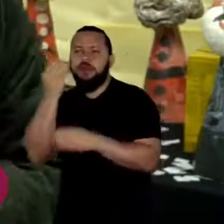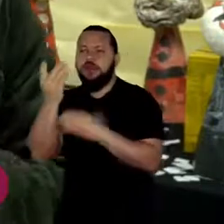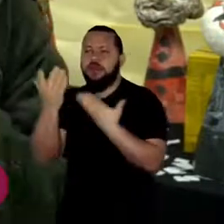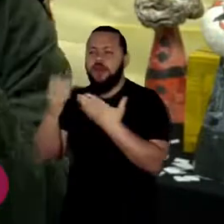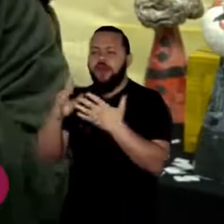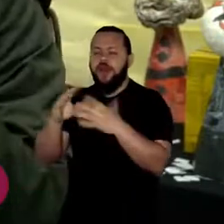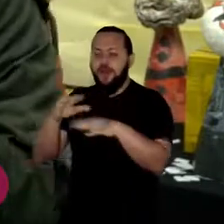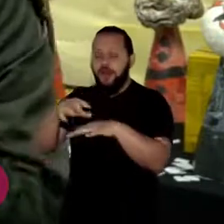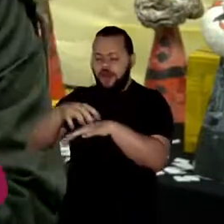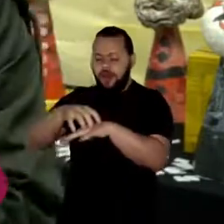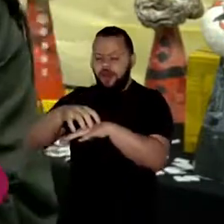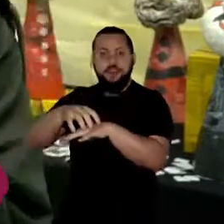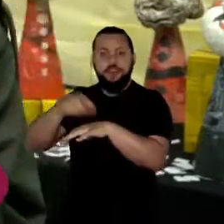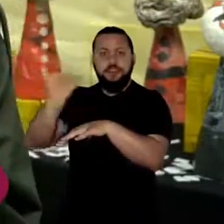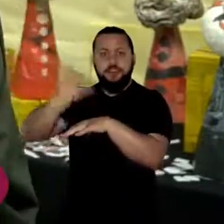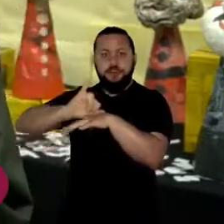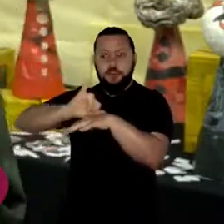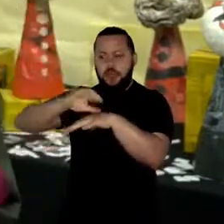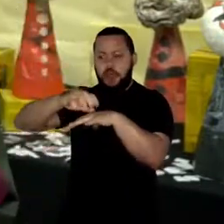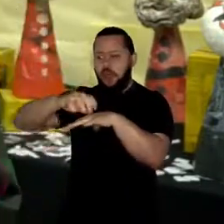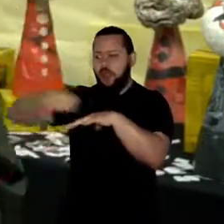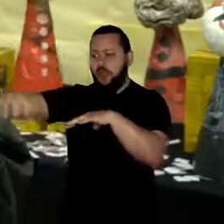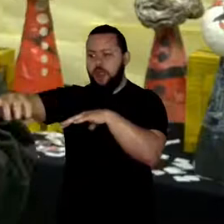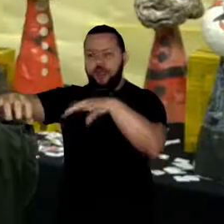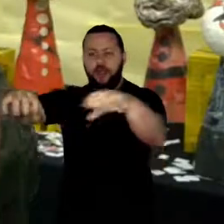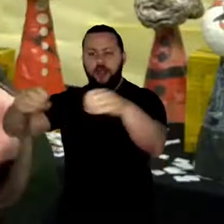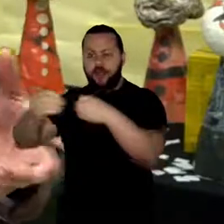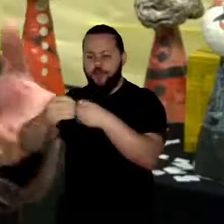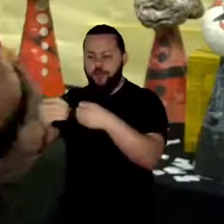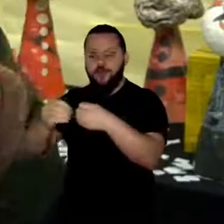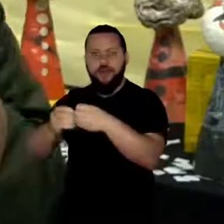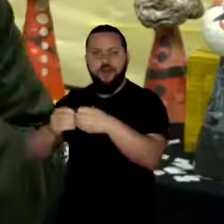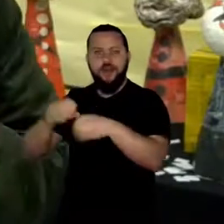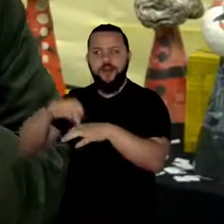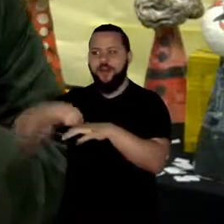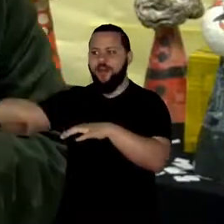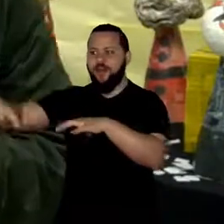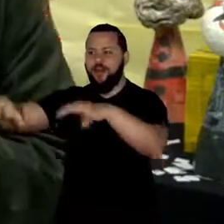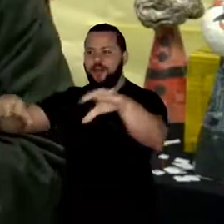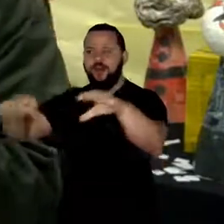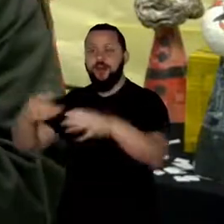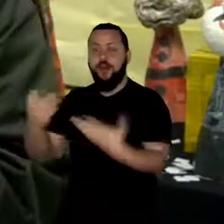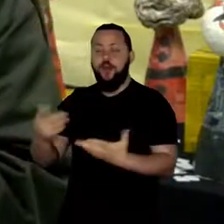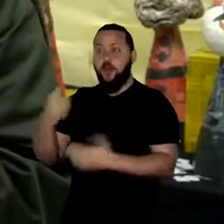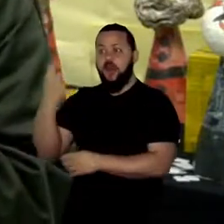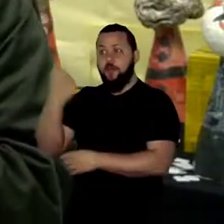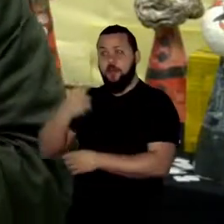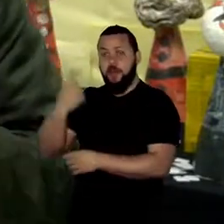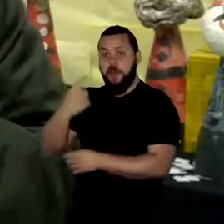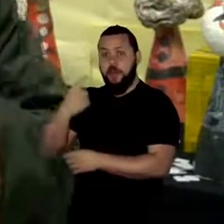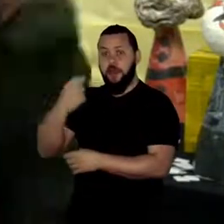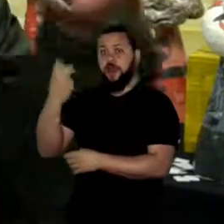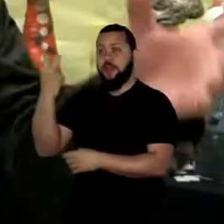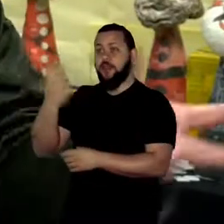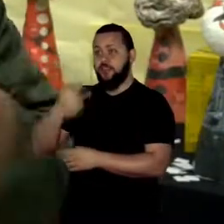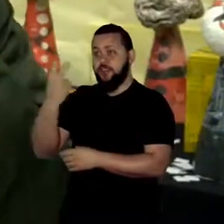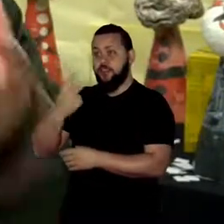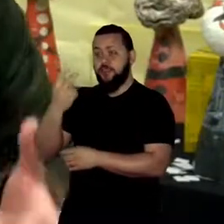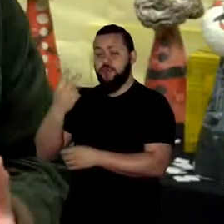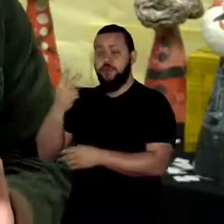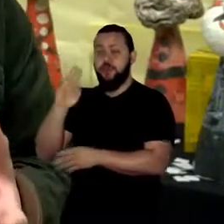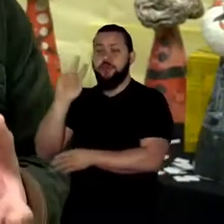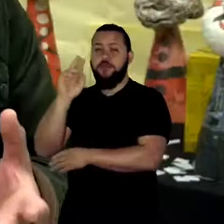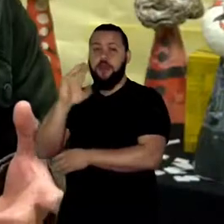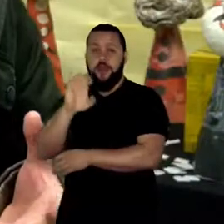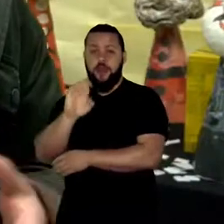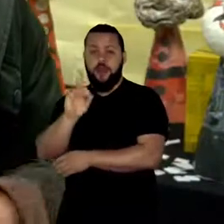bairros e para a região metropolitana de Curitiba. Então, a primeira edição aconteceu no Vila Auer Cultural, né, com esse